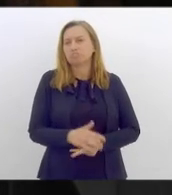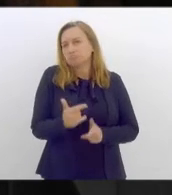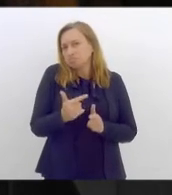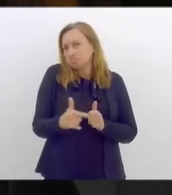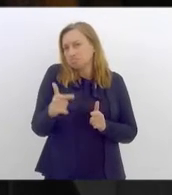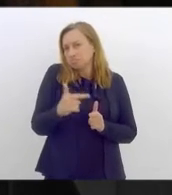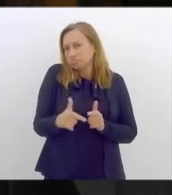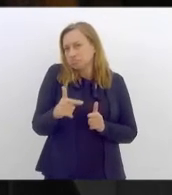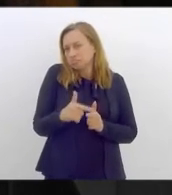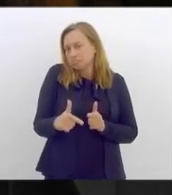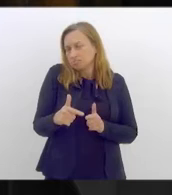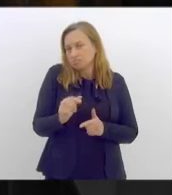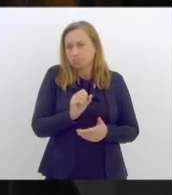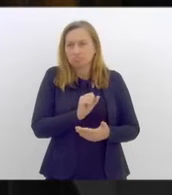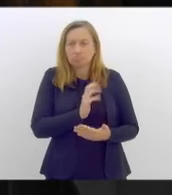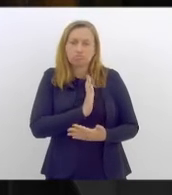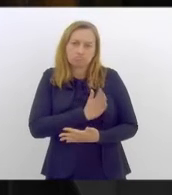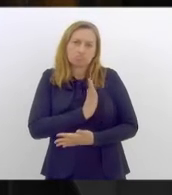problemas cardíacos